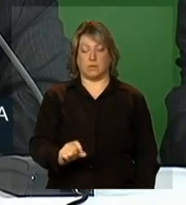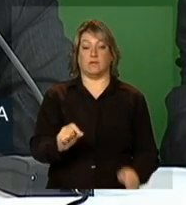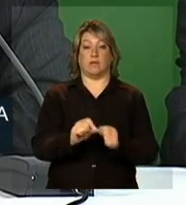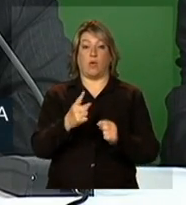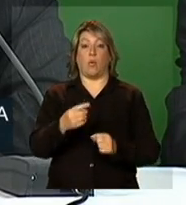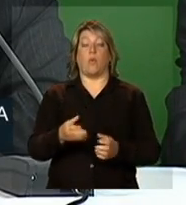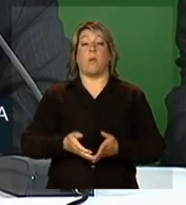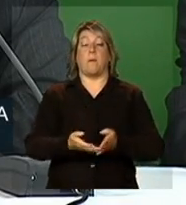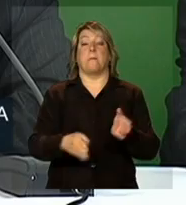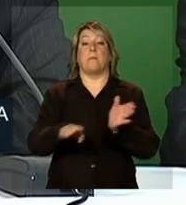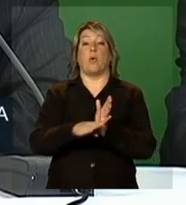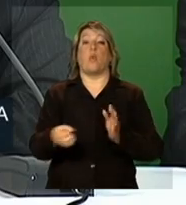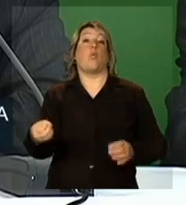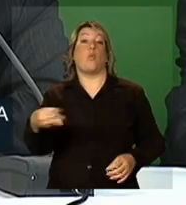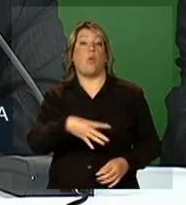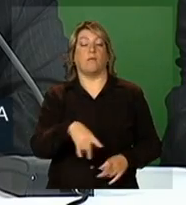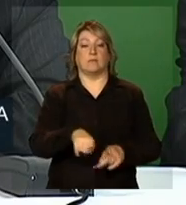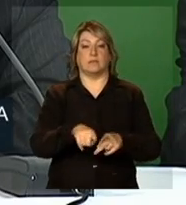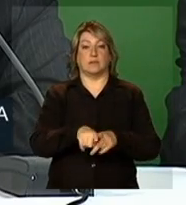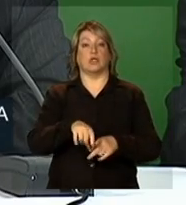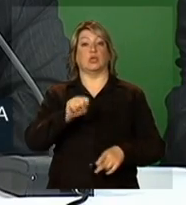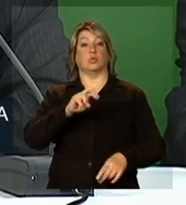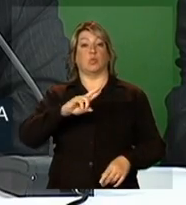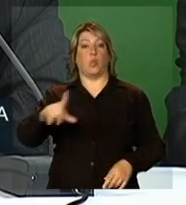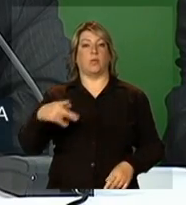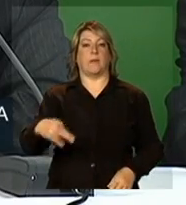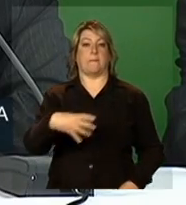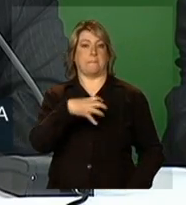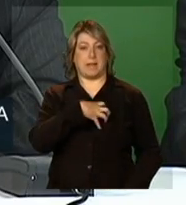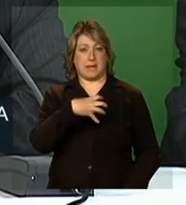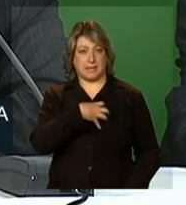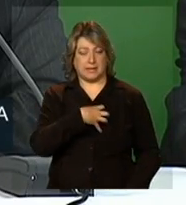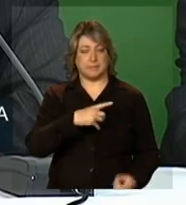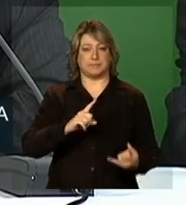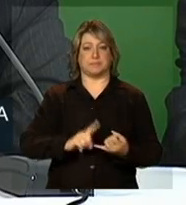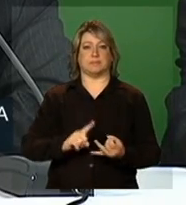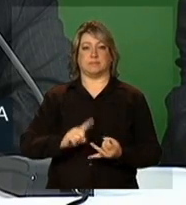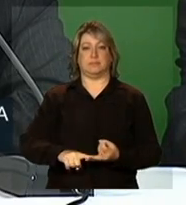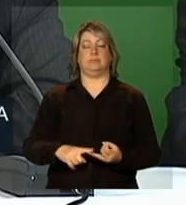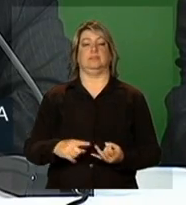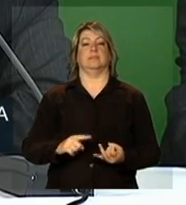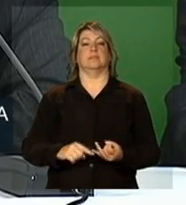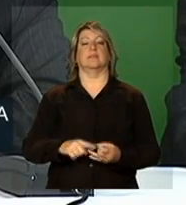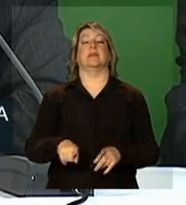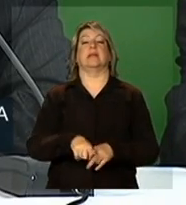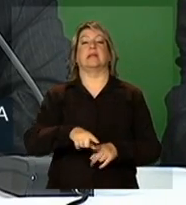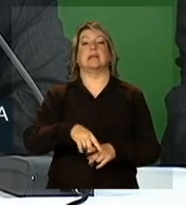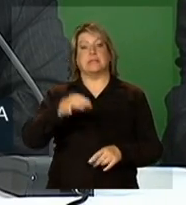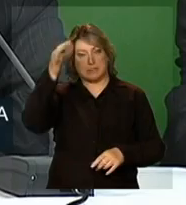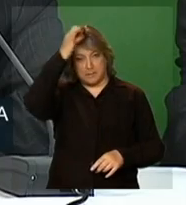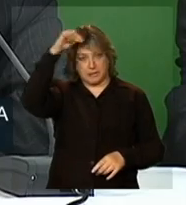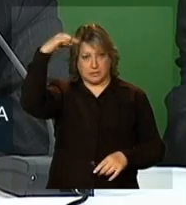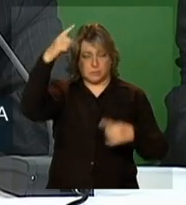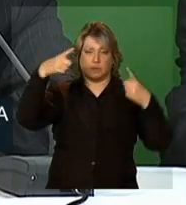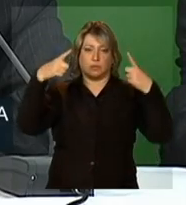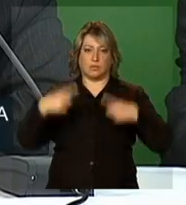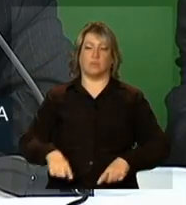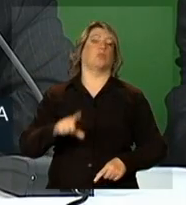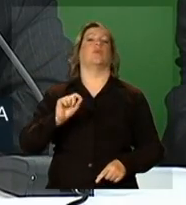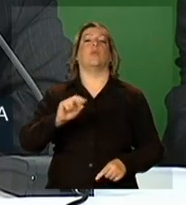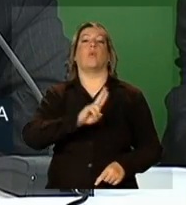novo no sul da Bahia. Nós vamos fazer uma concessão de um porto novo no Espírito Santo, de Águas